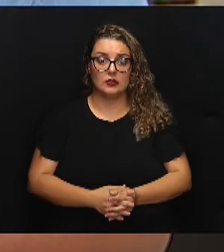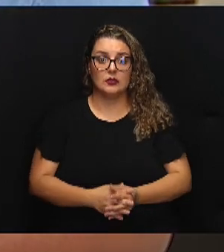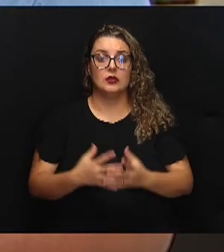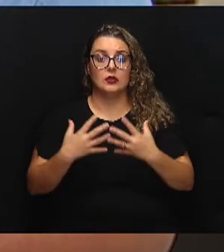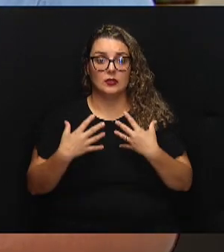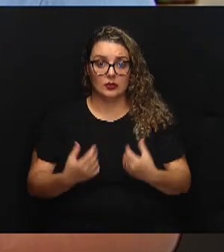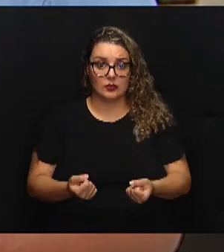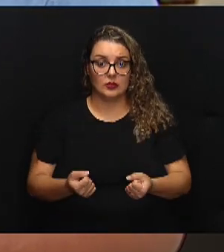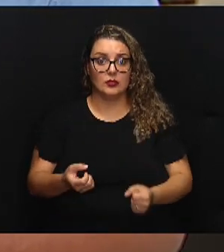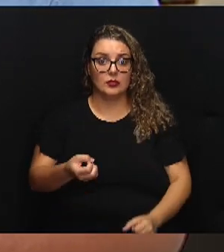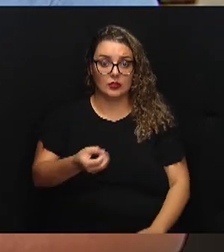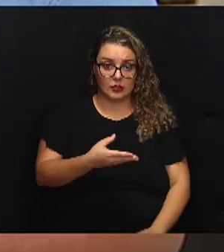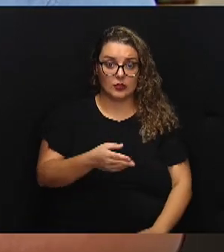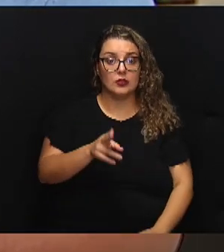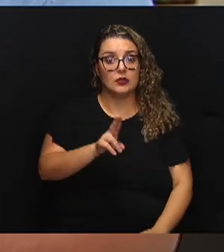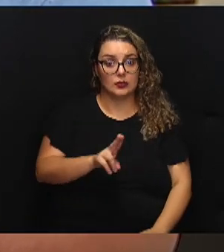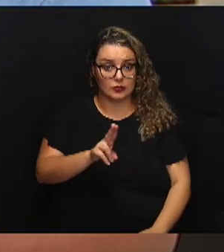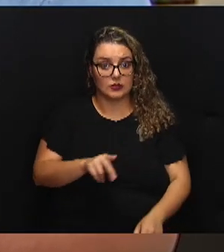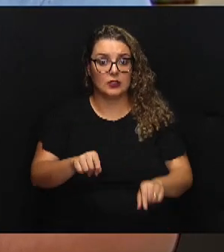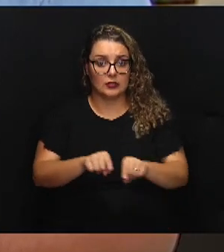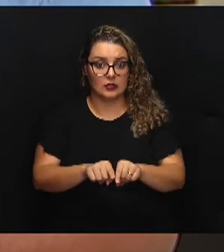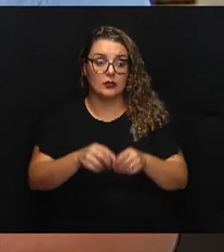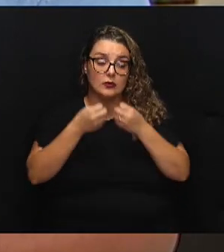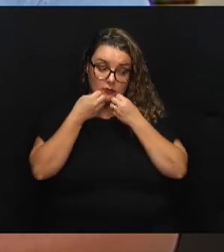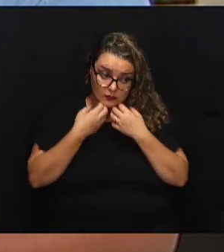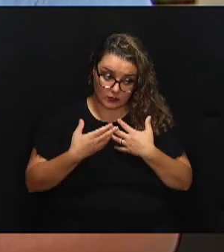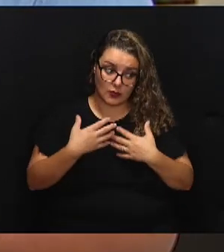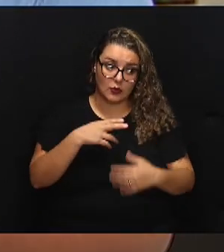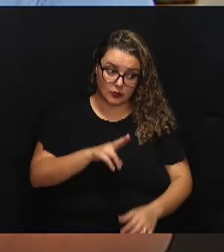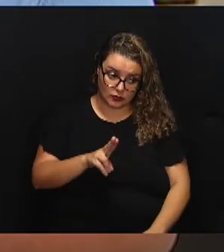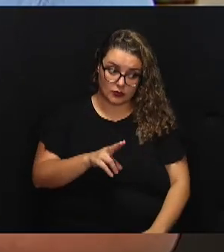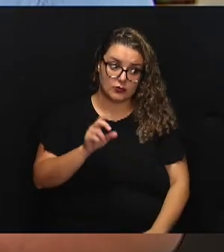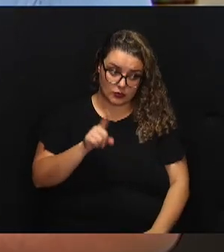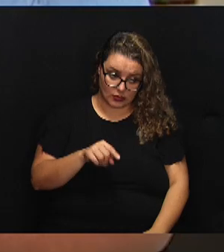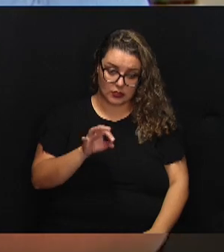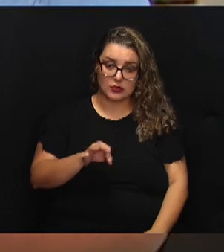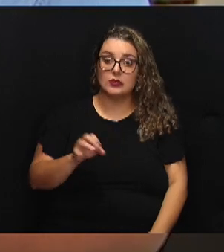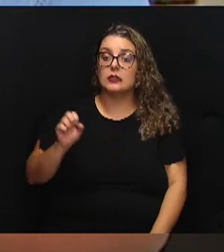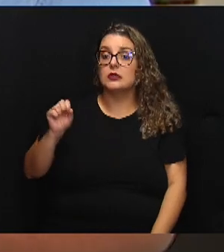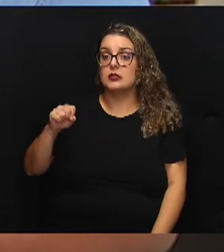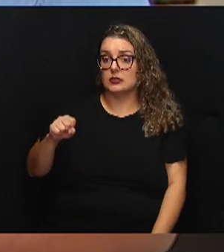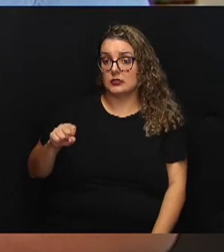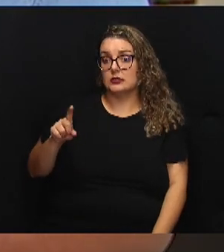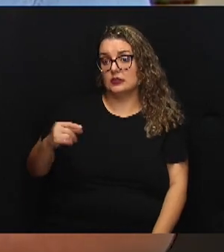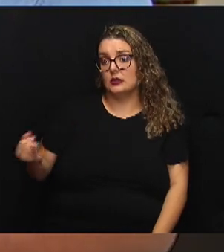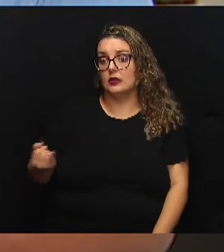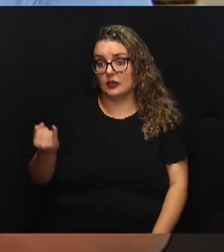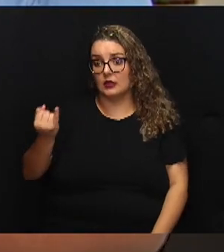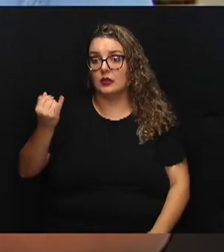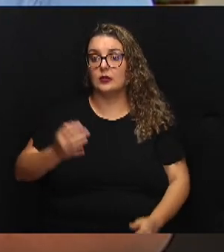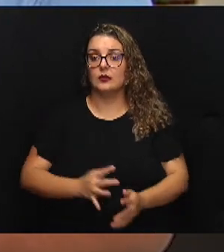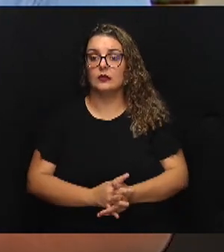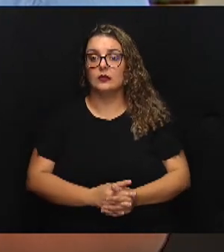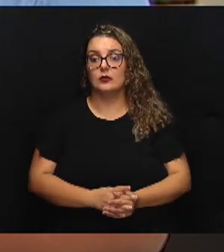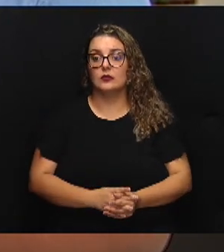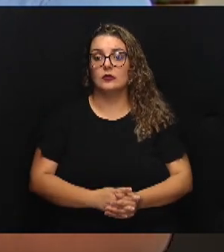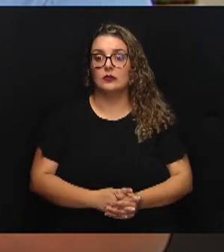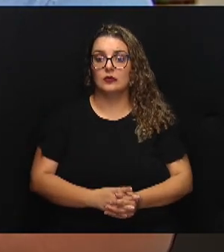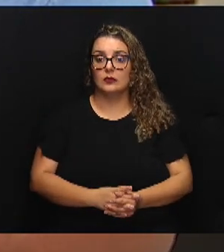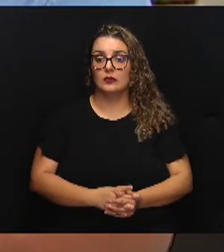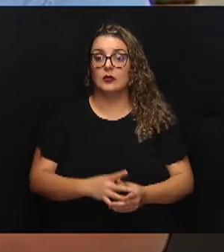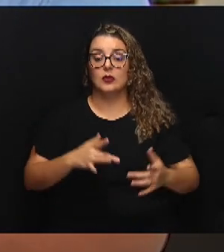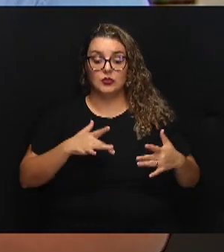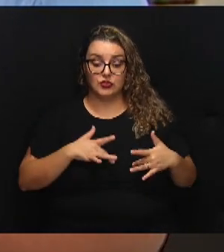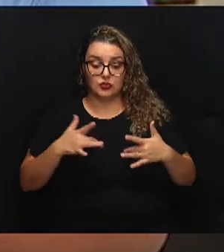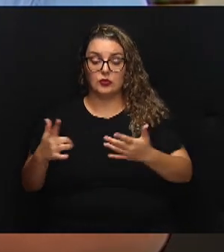livros novos e usados em bom estado, é isso, Gislaine? Sim, isso é muito importante. O fato de você doar